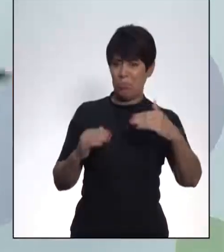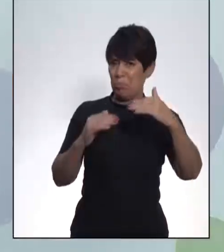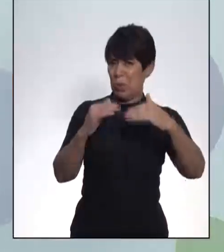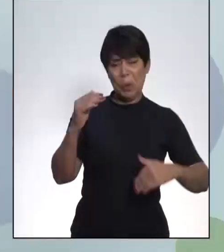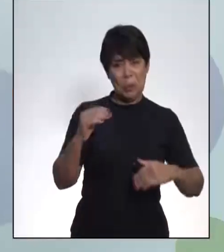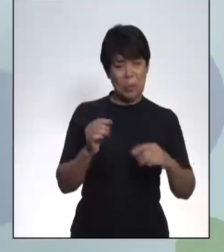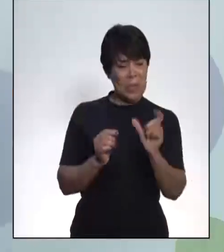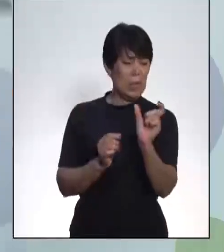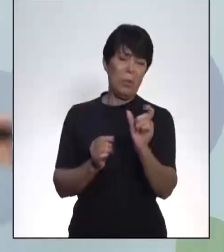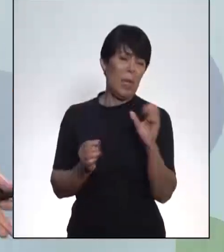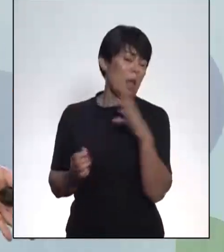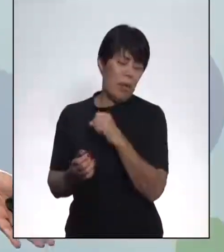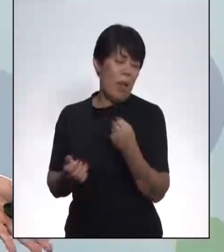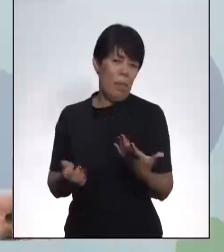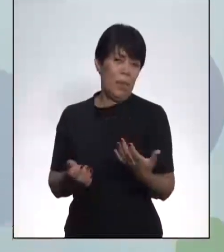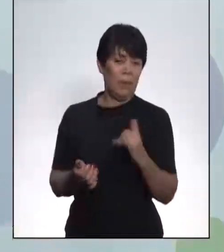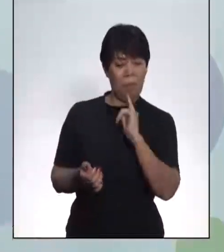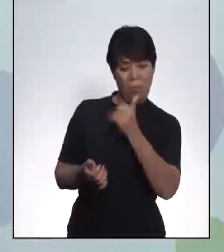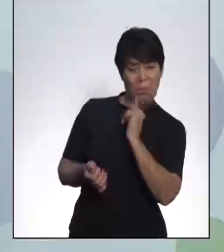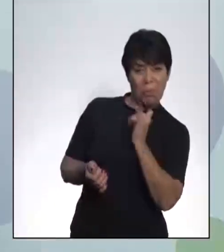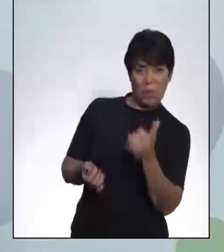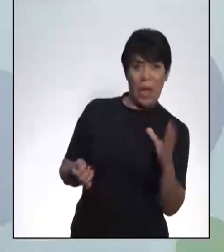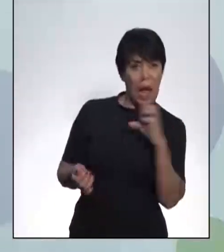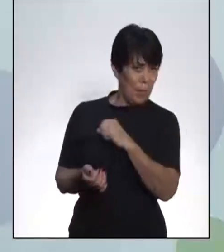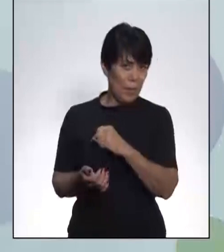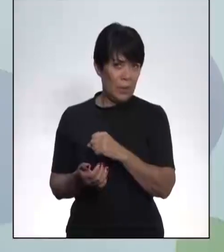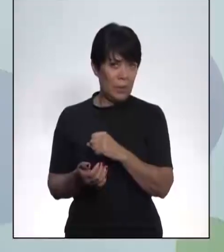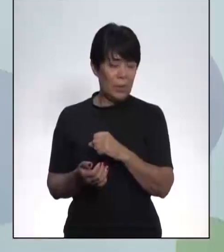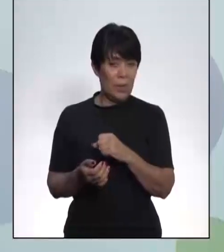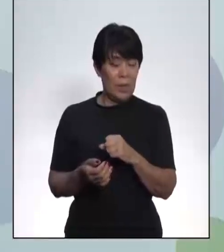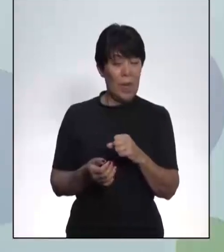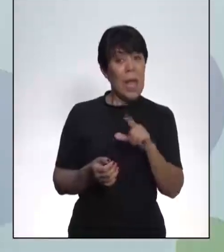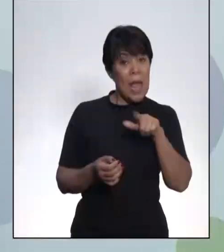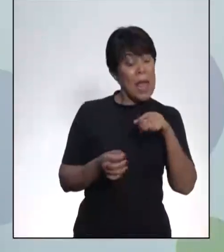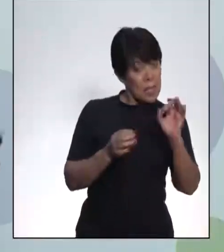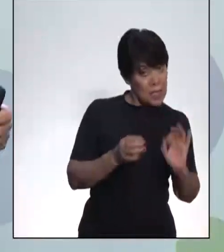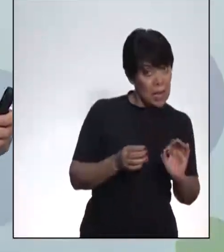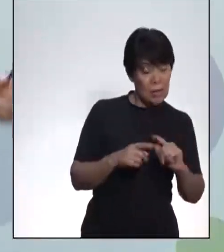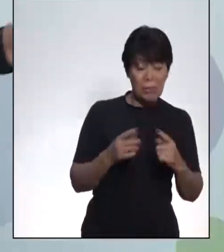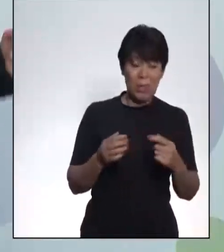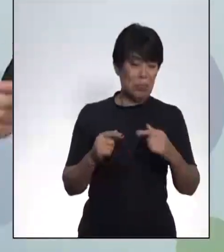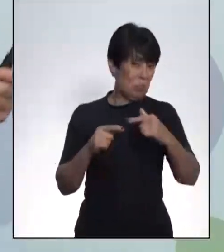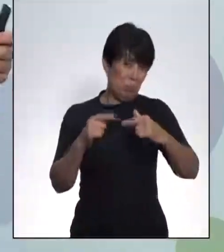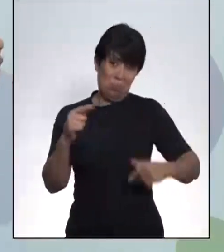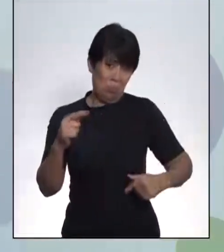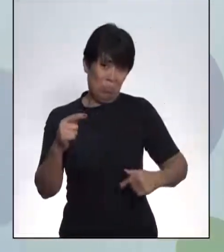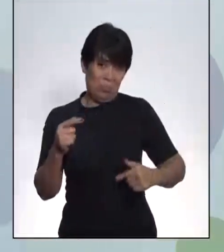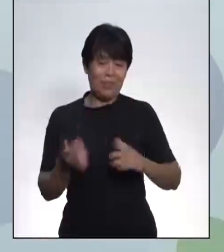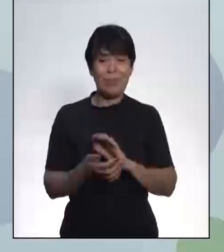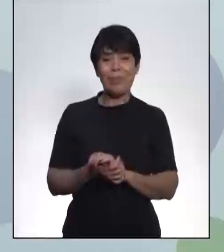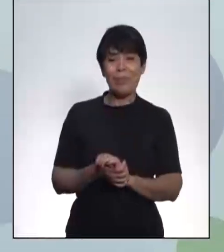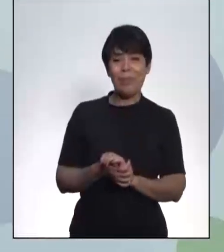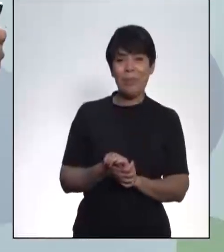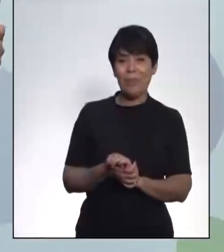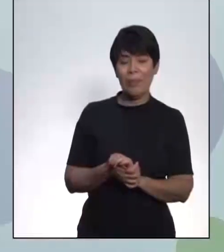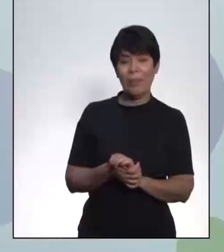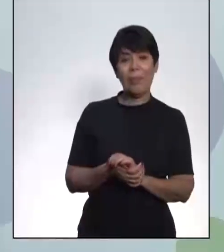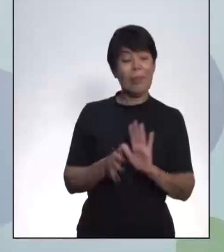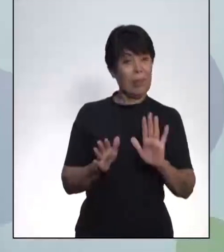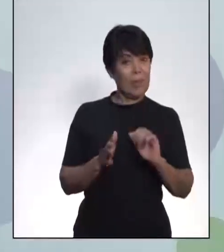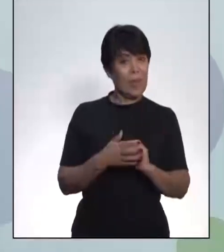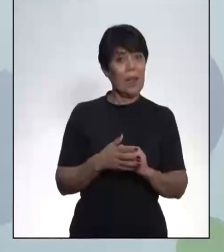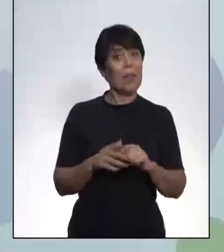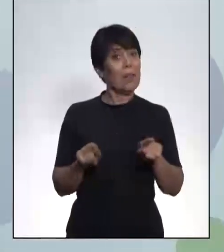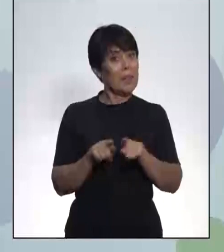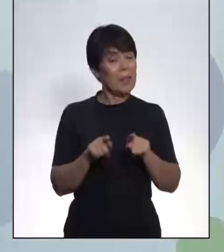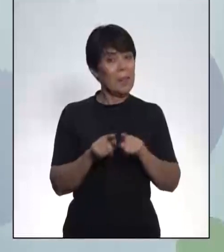tange, urge, para, né? Tá certo, mas está errado. Então tem o certo do errado e o errado do certo. Pegou a brincadeira? Isso também